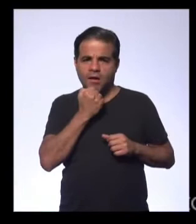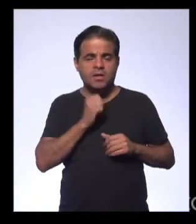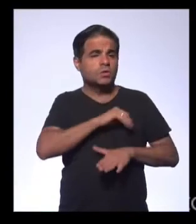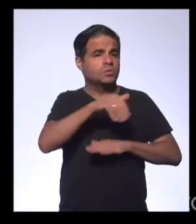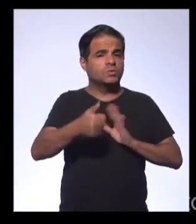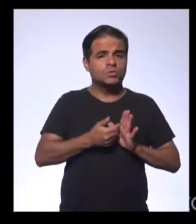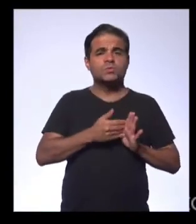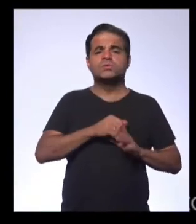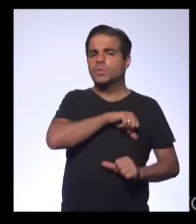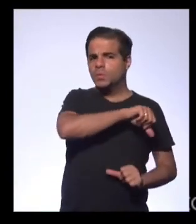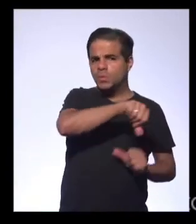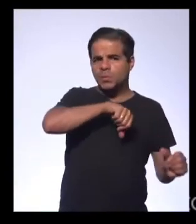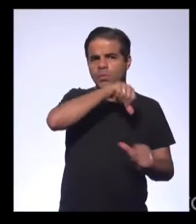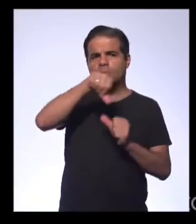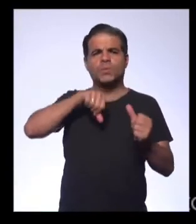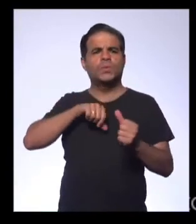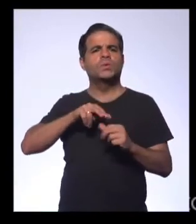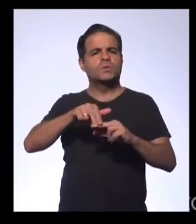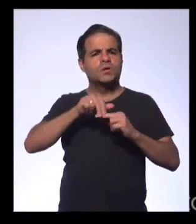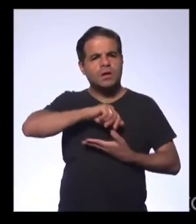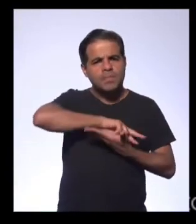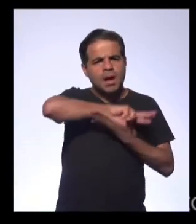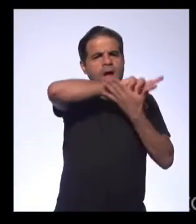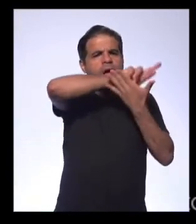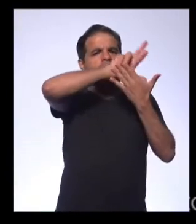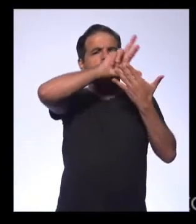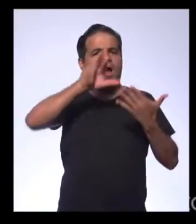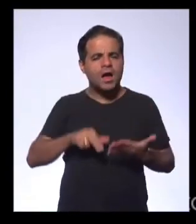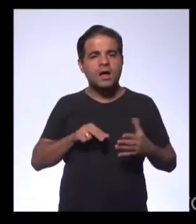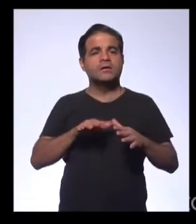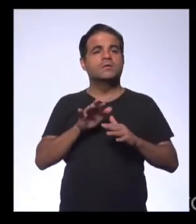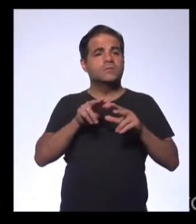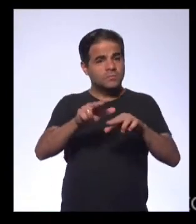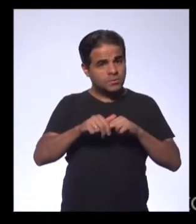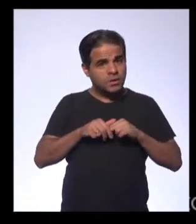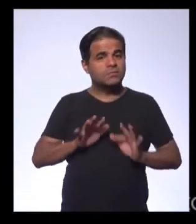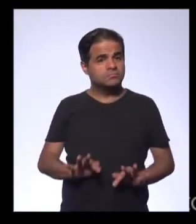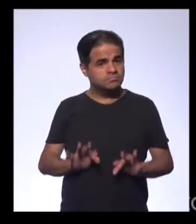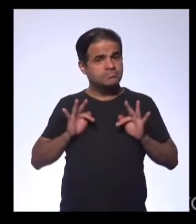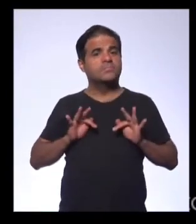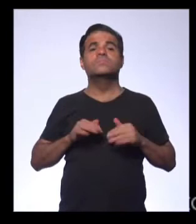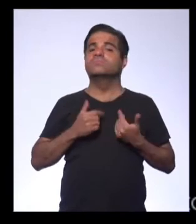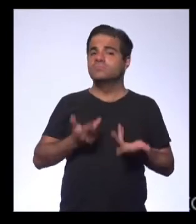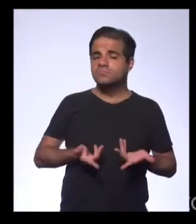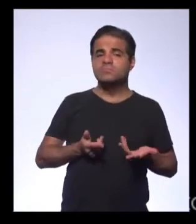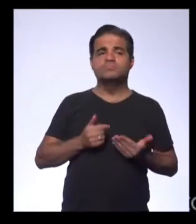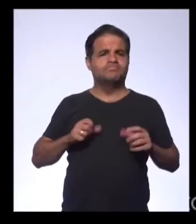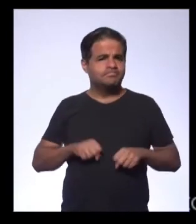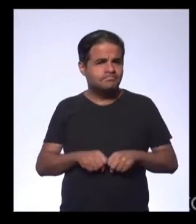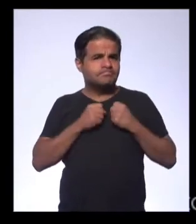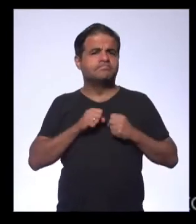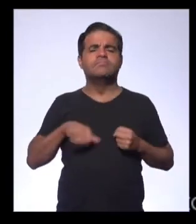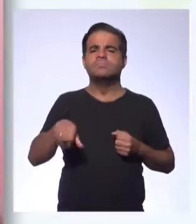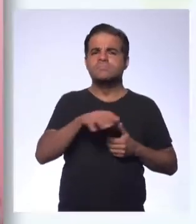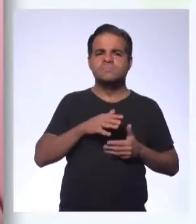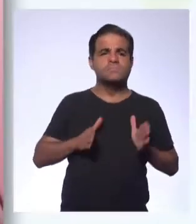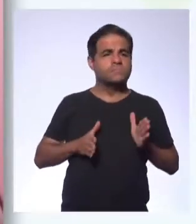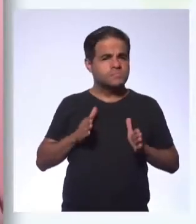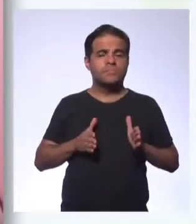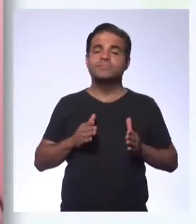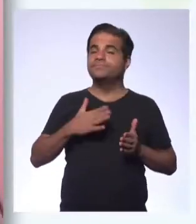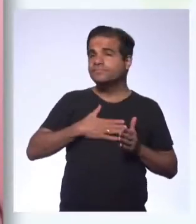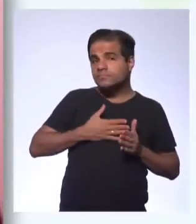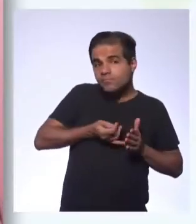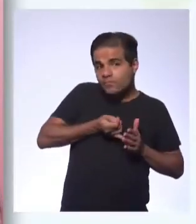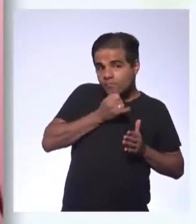essas transformações ocorreram caracterizando a mudança do feudalismo para o capitalismo, rompendo com a área medieval. Esse foi o